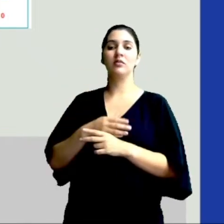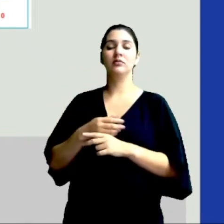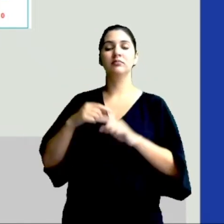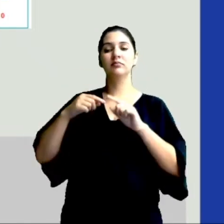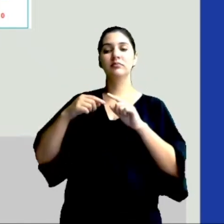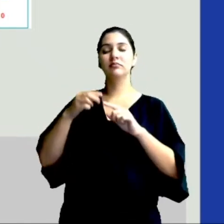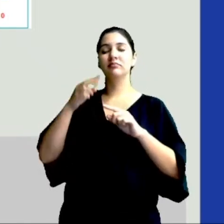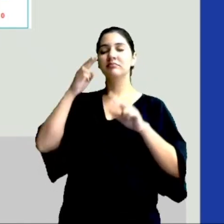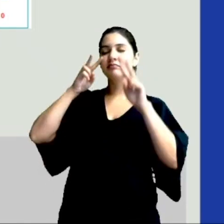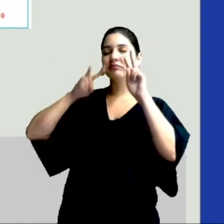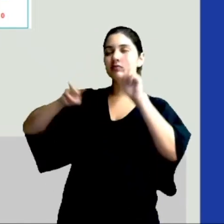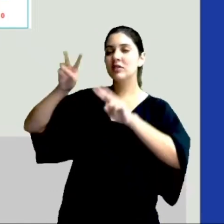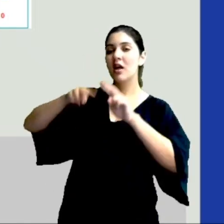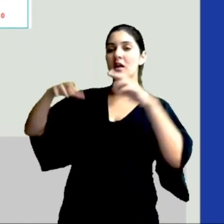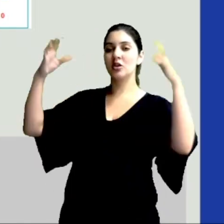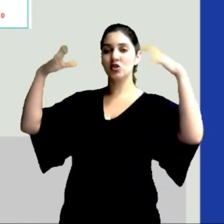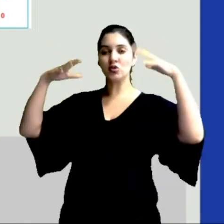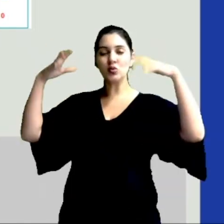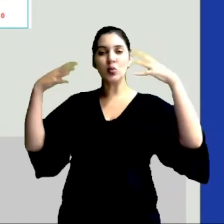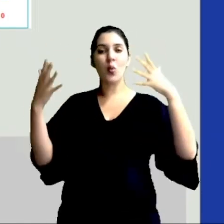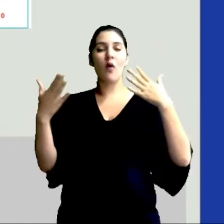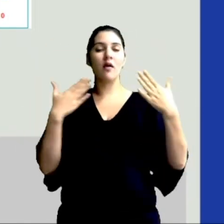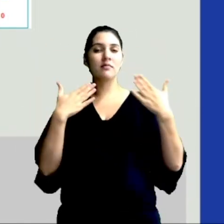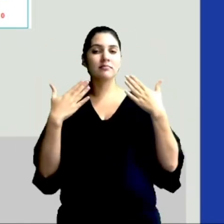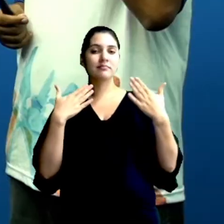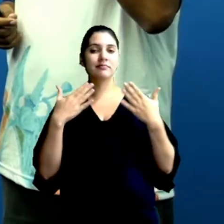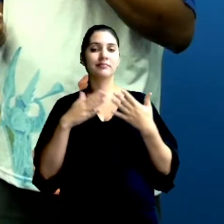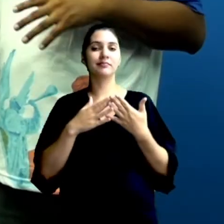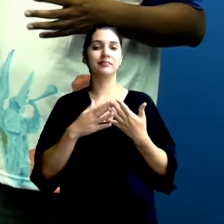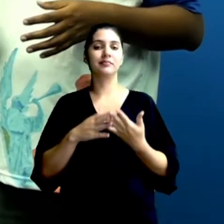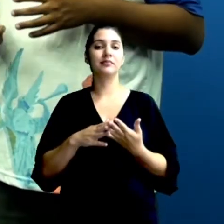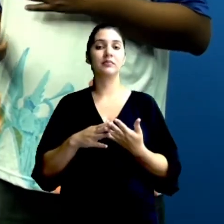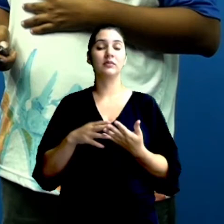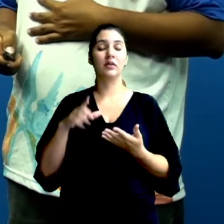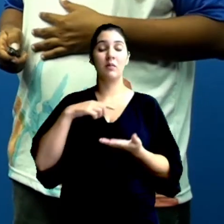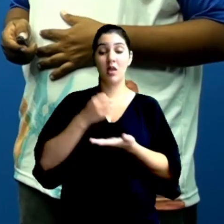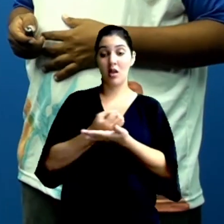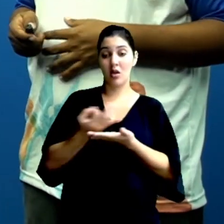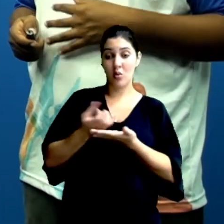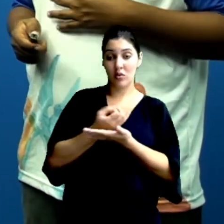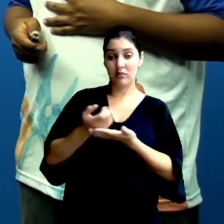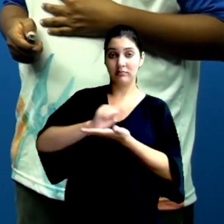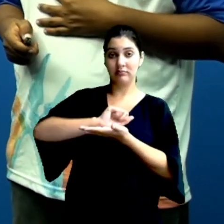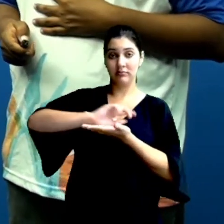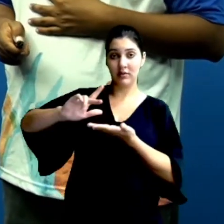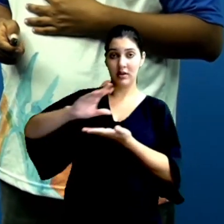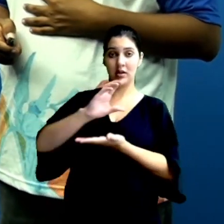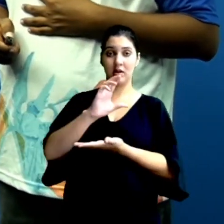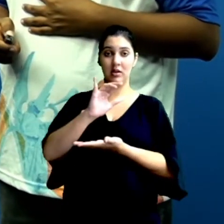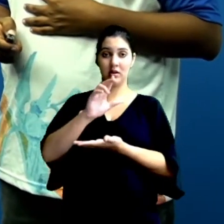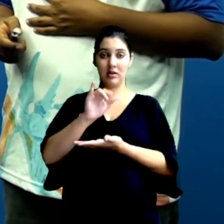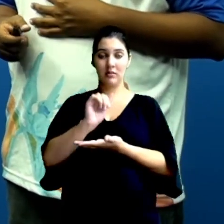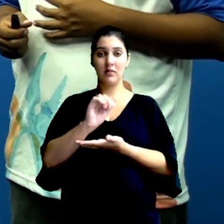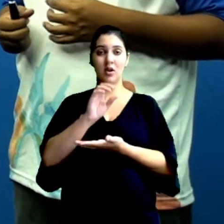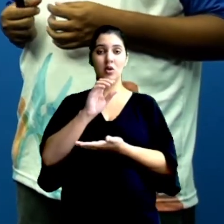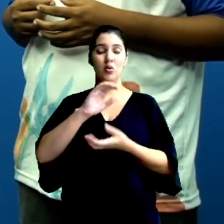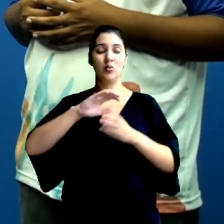de chuva, da temperatura em decorrência da diversidade de climas no Oriente Médio.